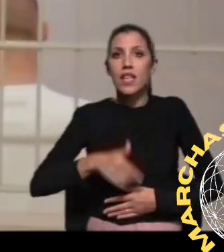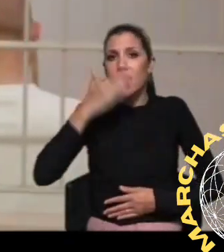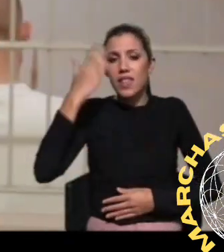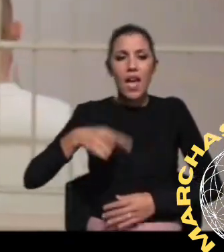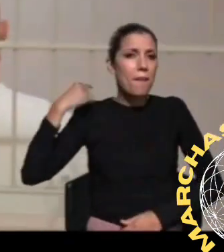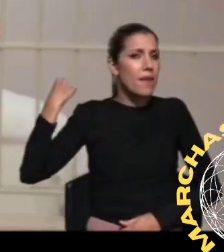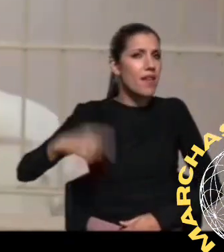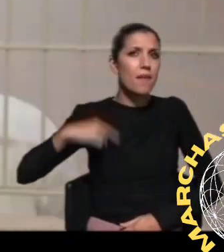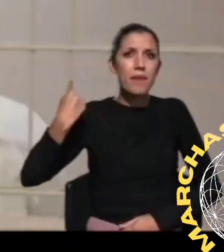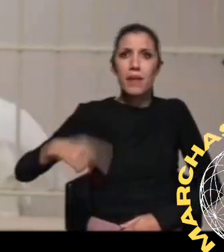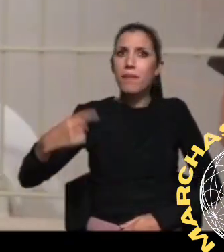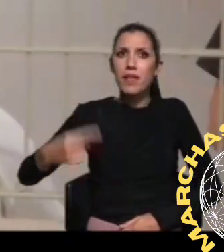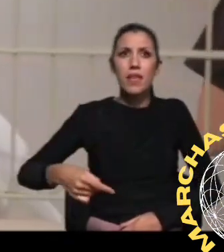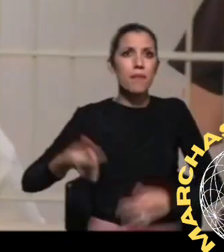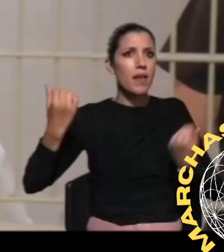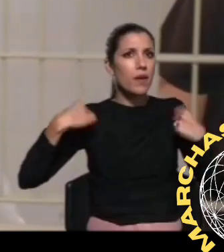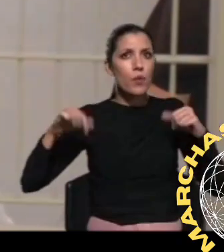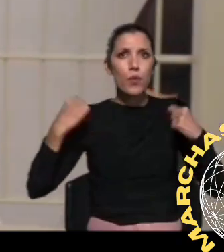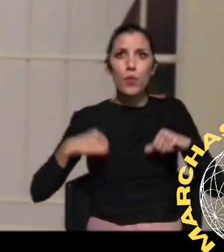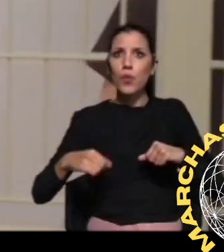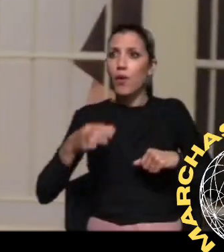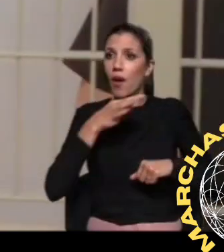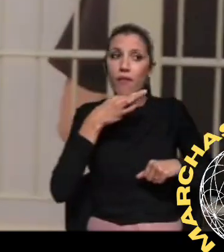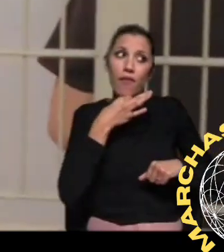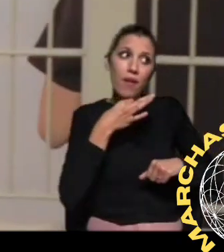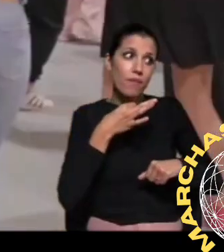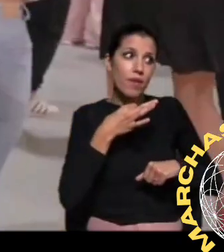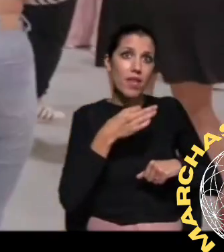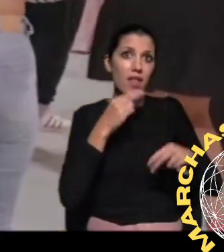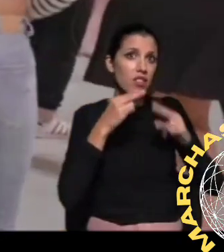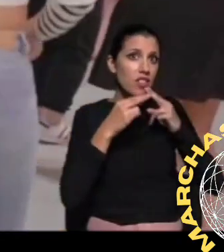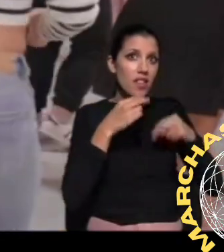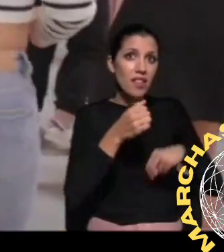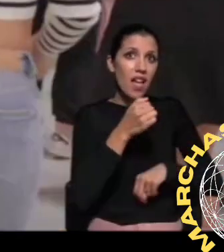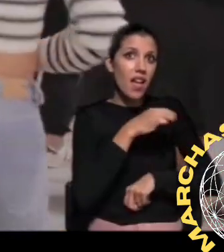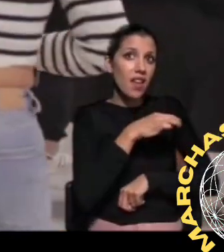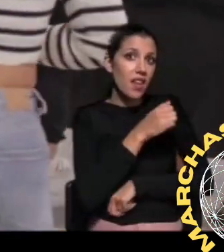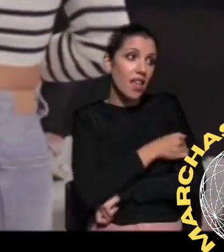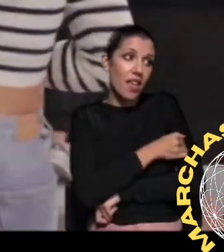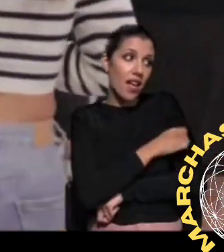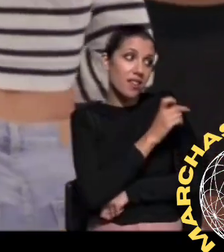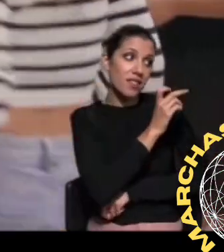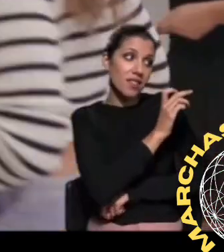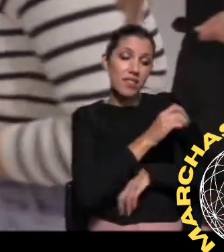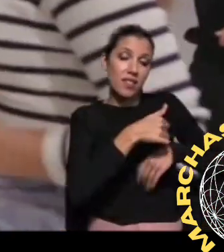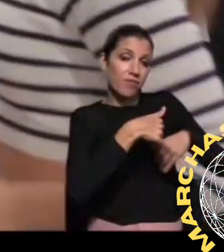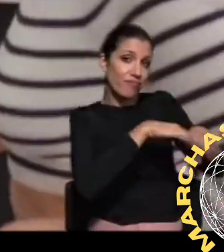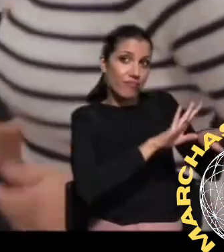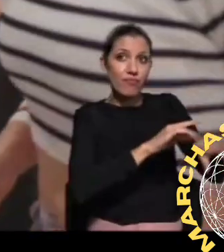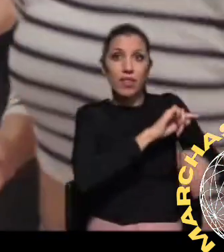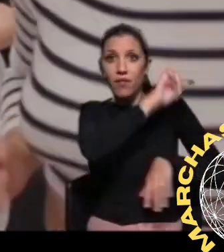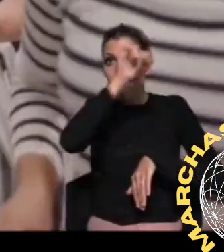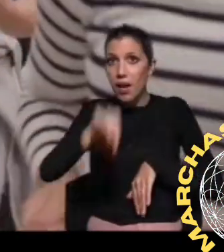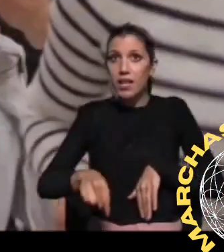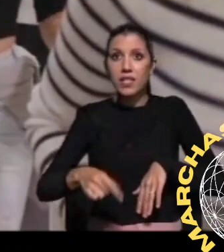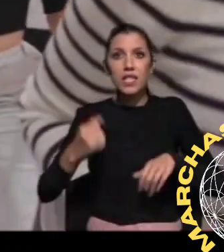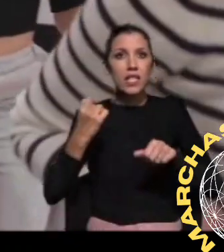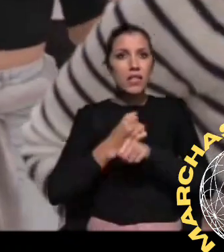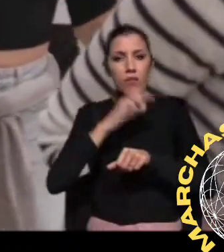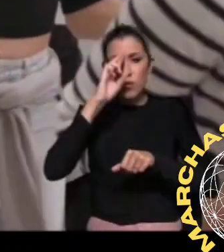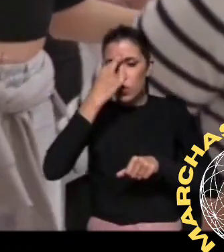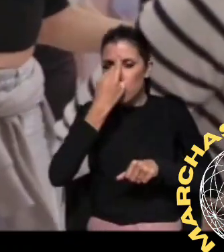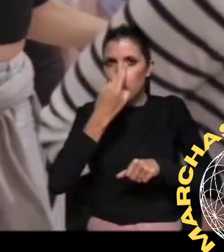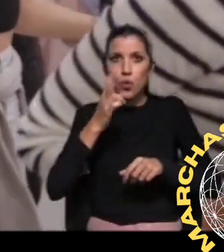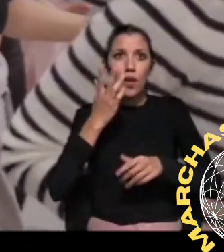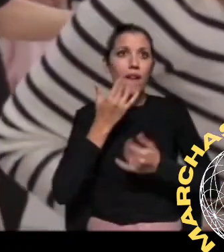dias a ensaiar. Deixam-me estar com as famílias, em que nos juntar em casa, para estar aqui a ensaiar. Enche-me imenso de orgulho e de felicidade ver